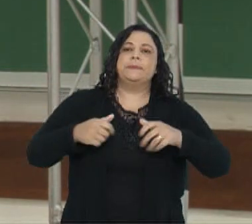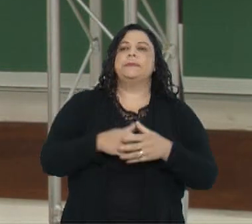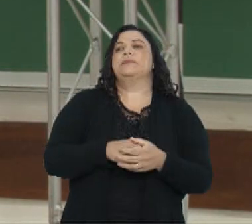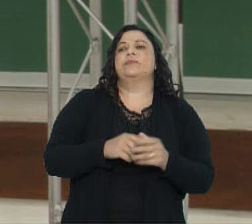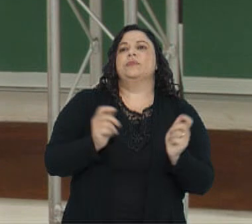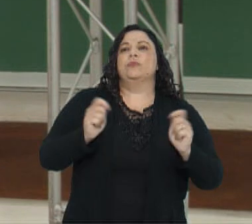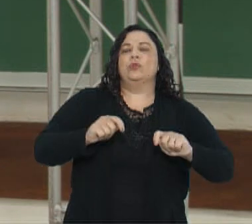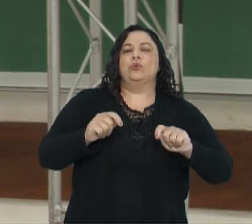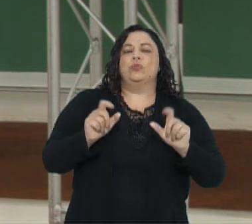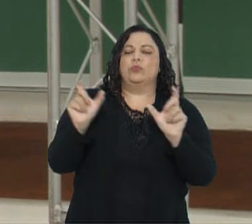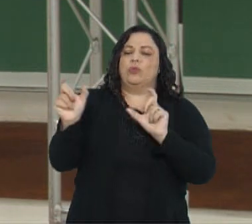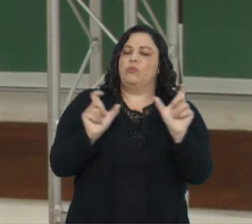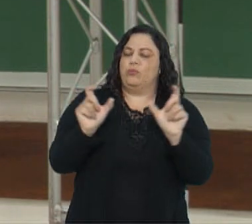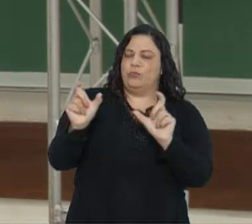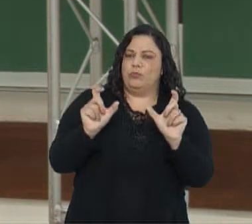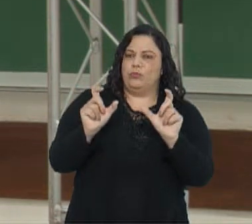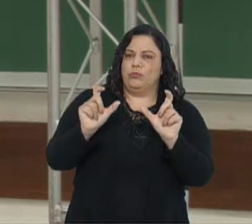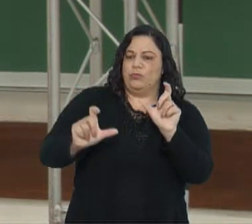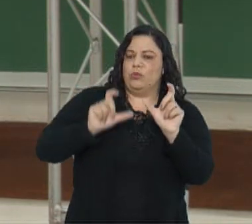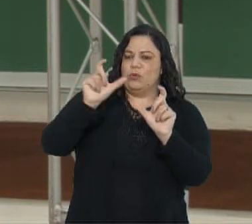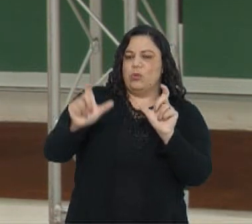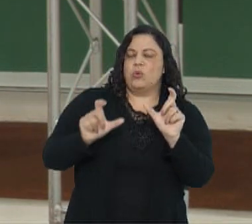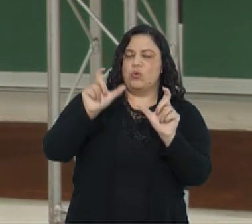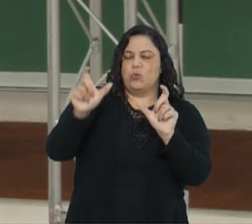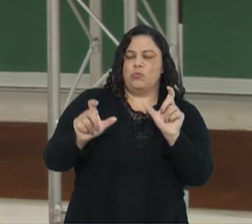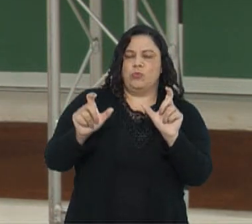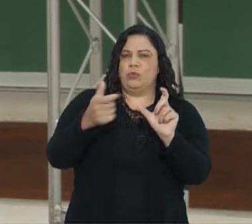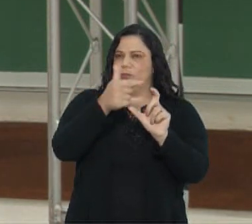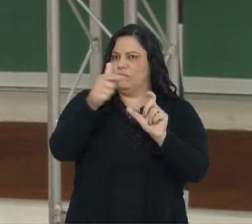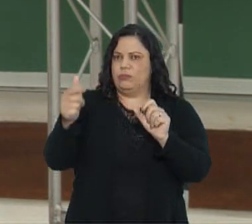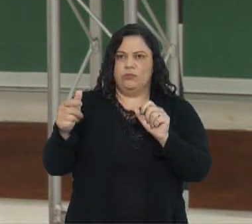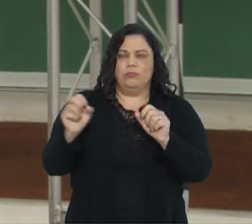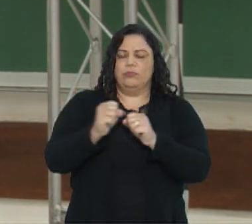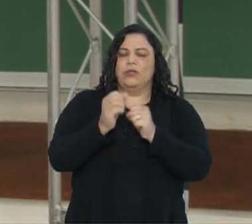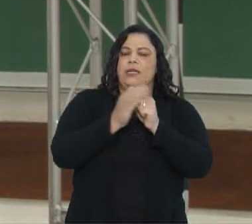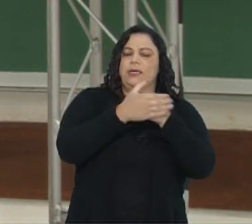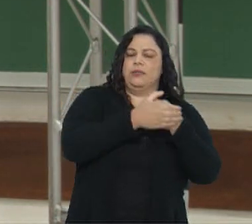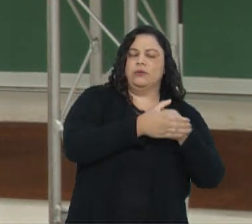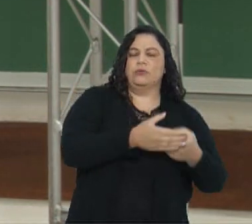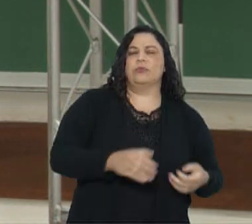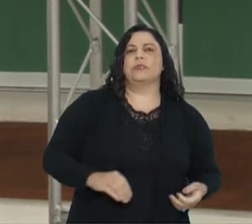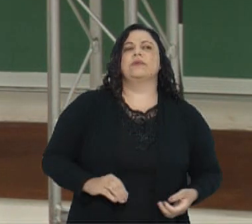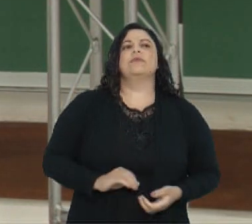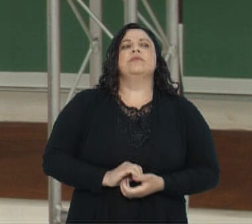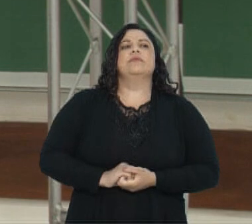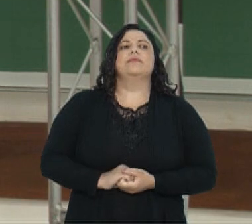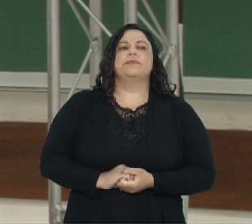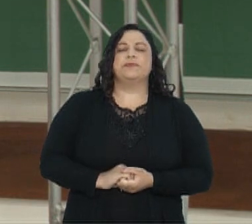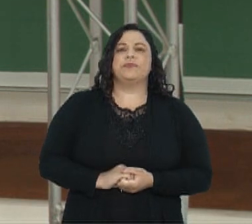há flexão, porque não tem sujeito. Facinho ali, né? Continuando lá.